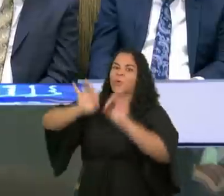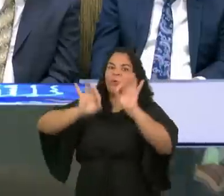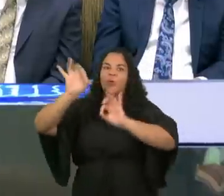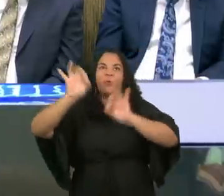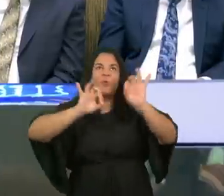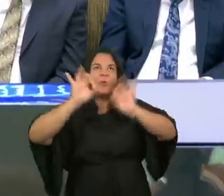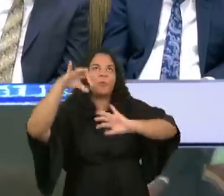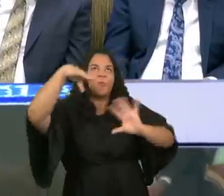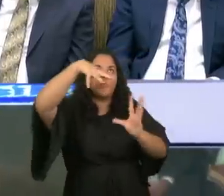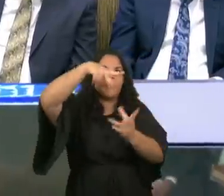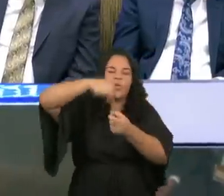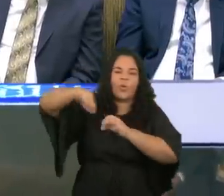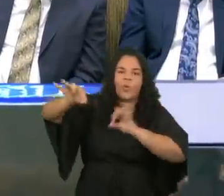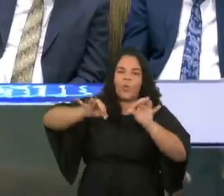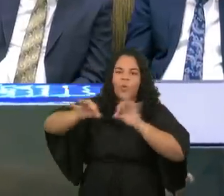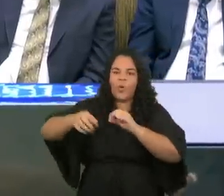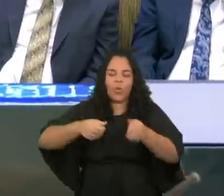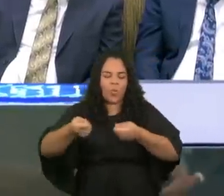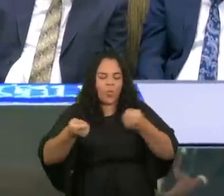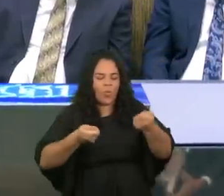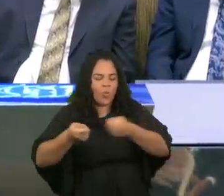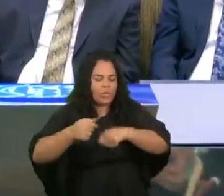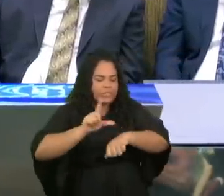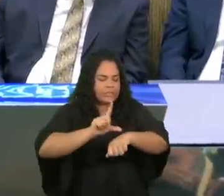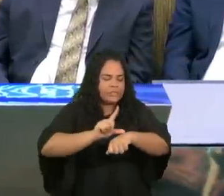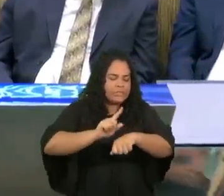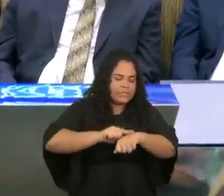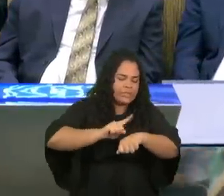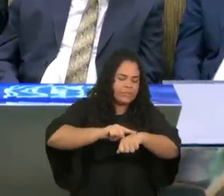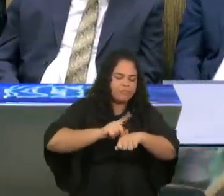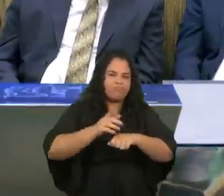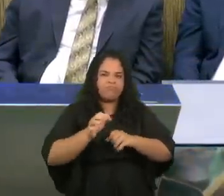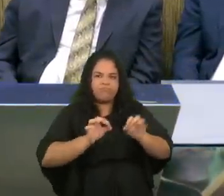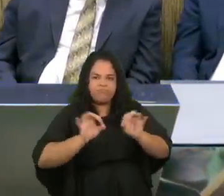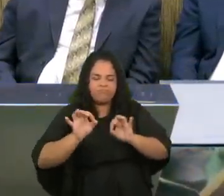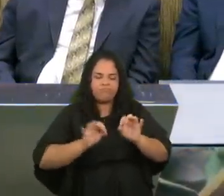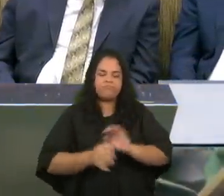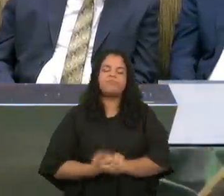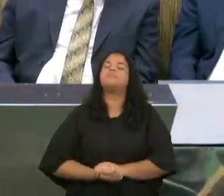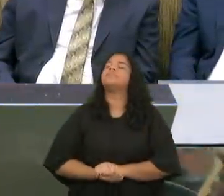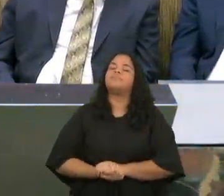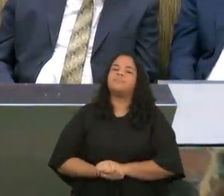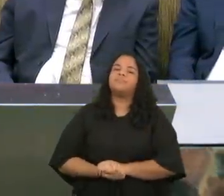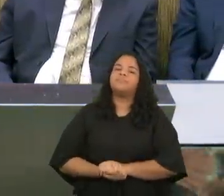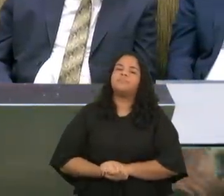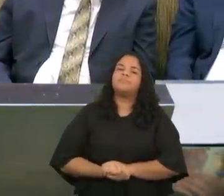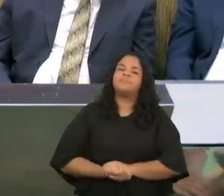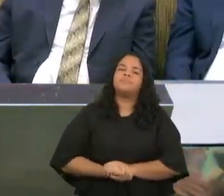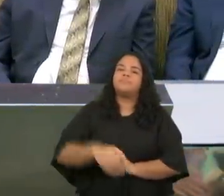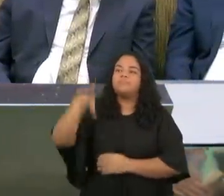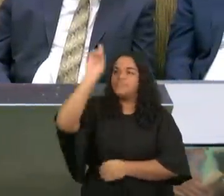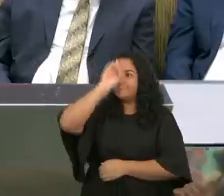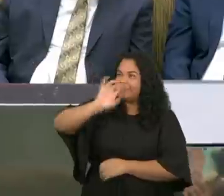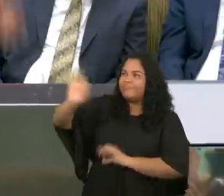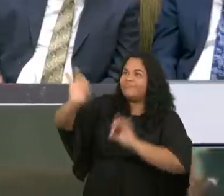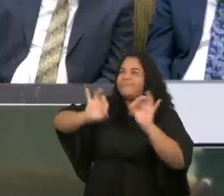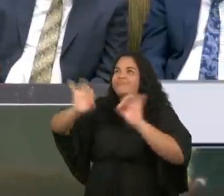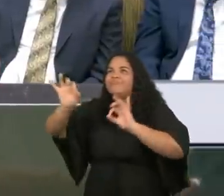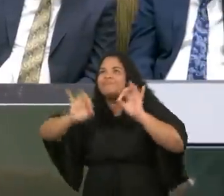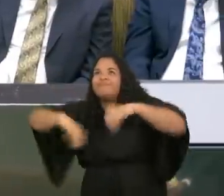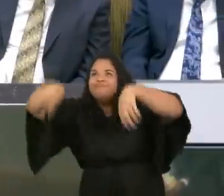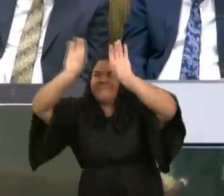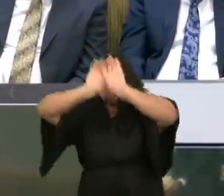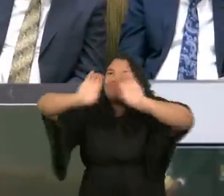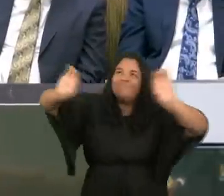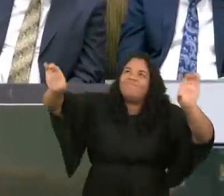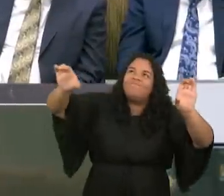1, versículo 14. Vamos para frente. E veja que quando ele fez o espaço, Deus, o Deus triuno, esse